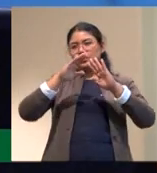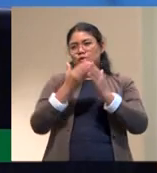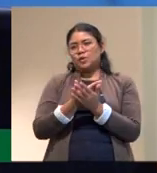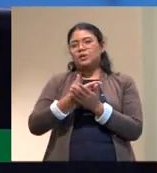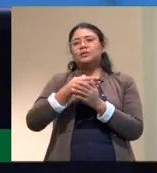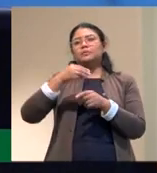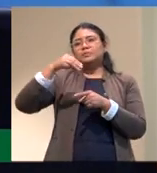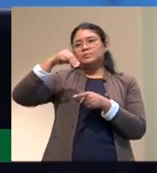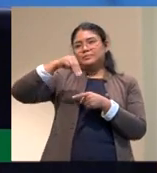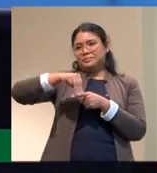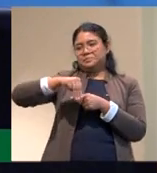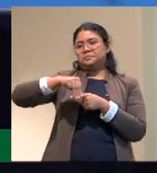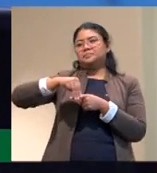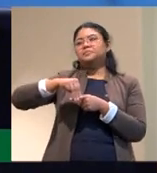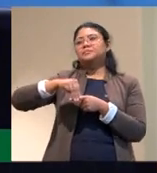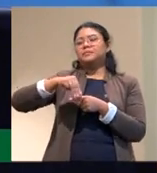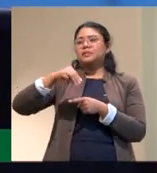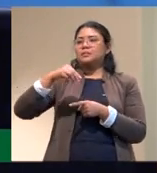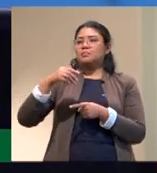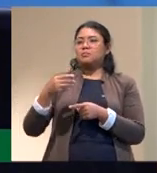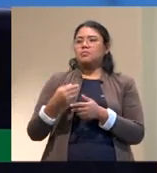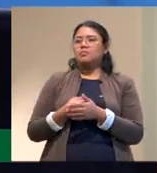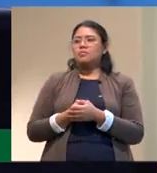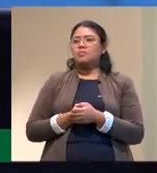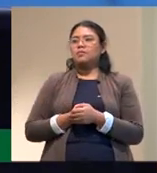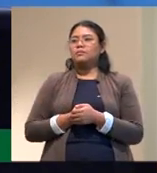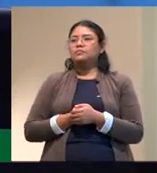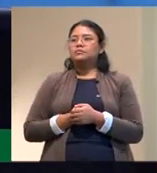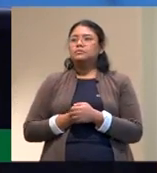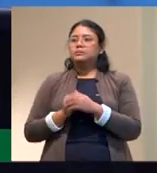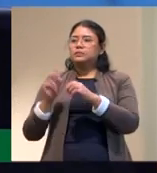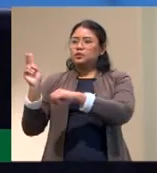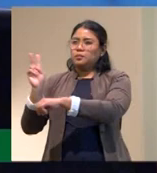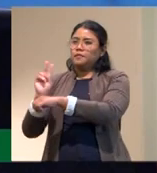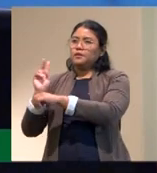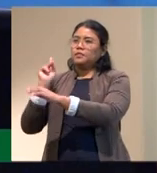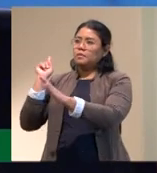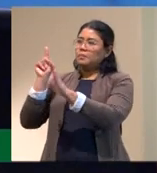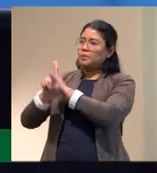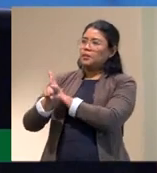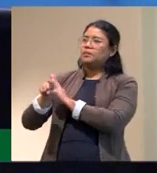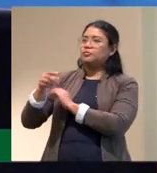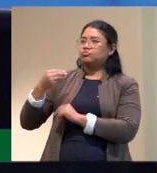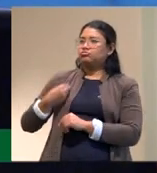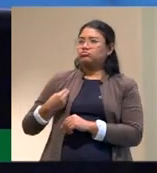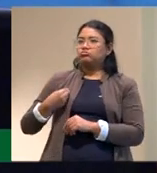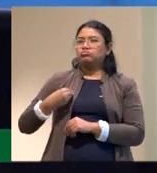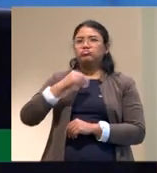eu fui perguntar para a minha supervisora, sei que tem muitas delas aqui também